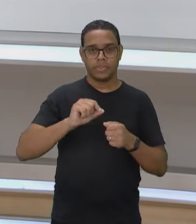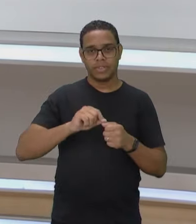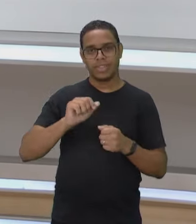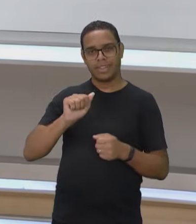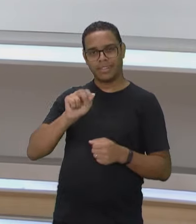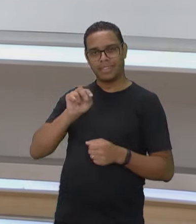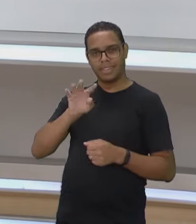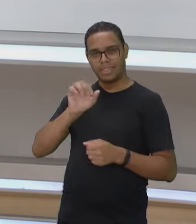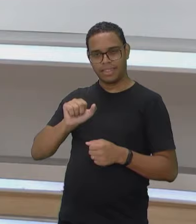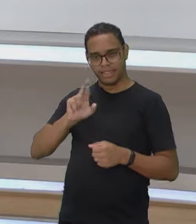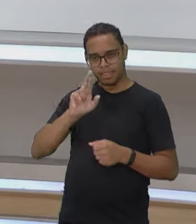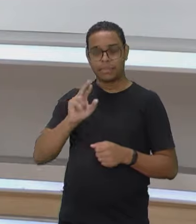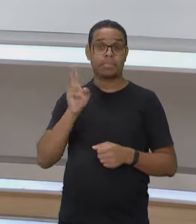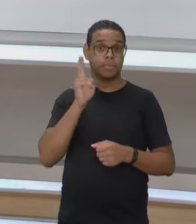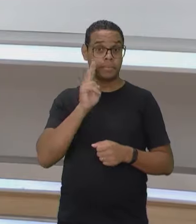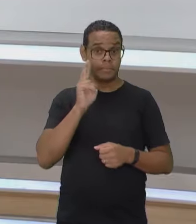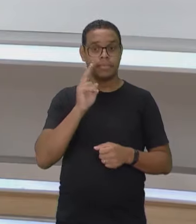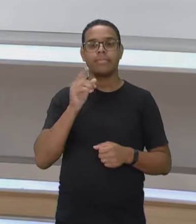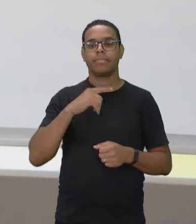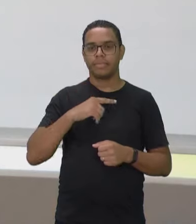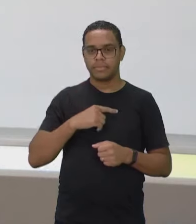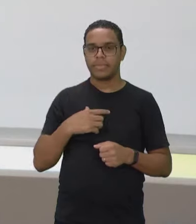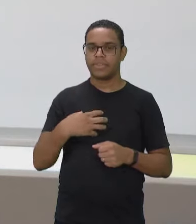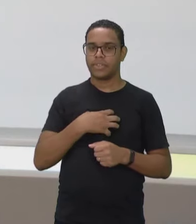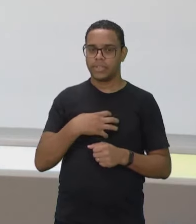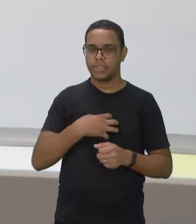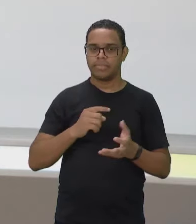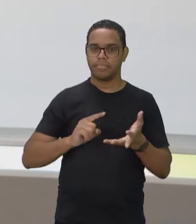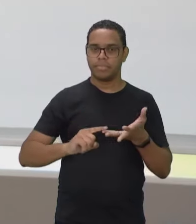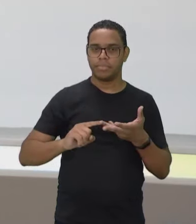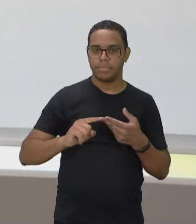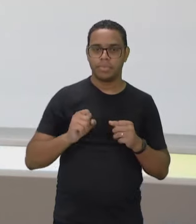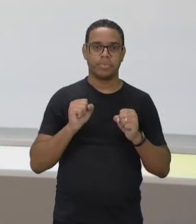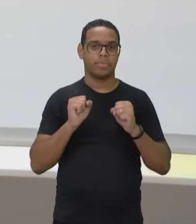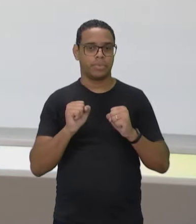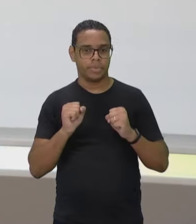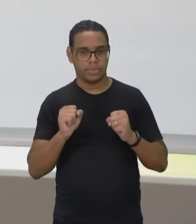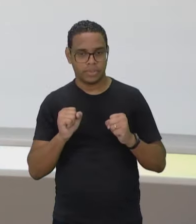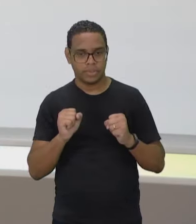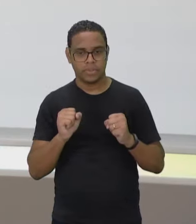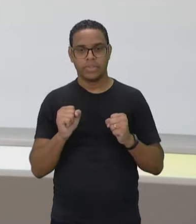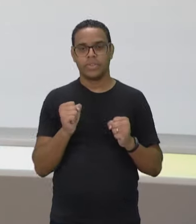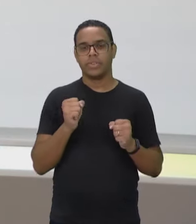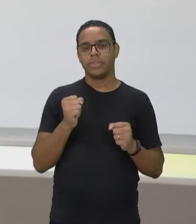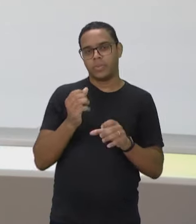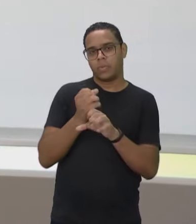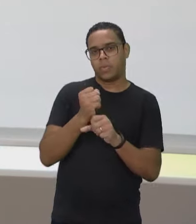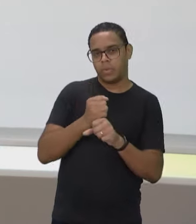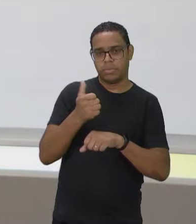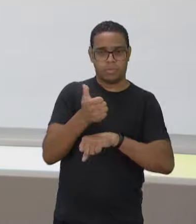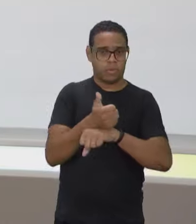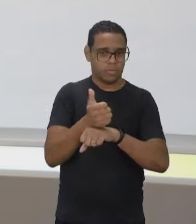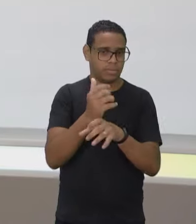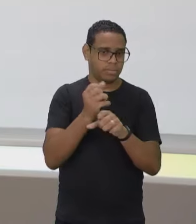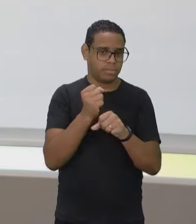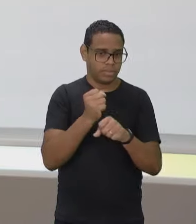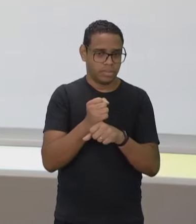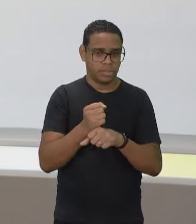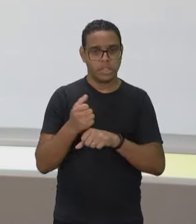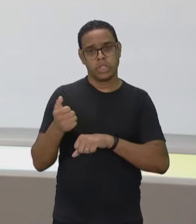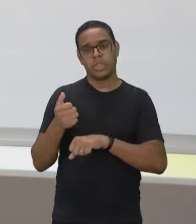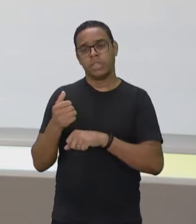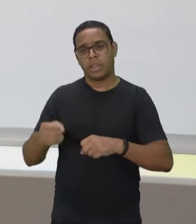avatar. Então, esse avatar ele tinha algumas características. Ele poderia ser um poupador, ele poderia ser